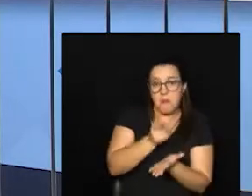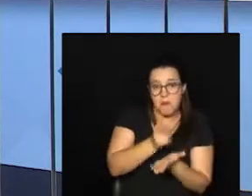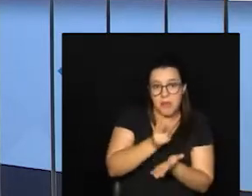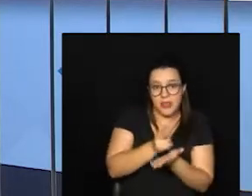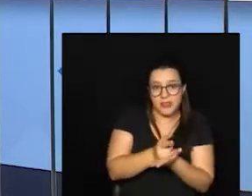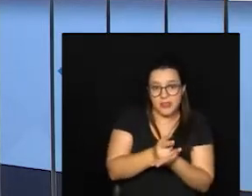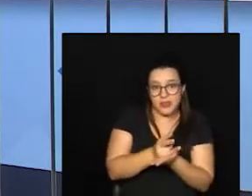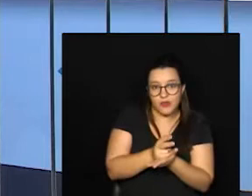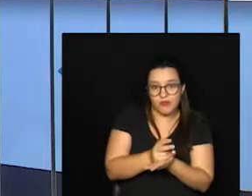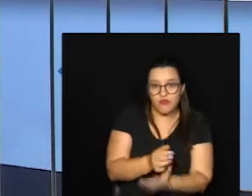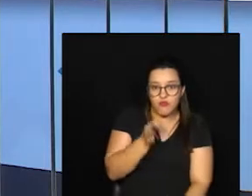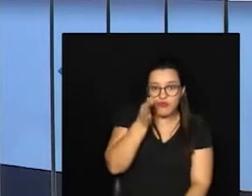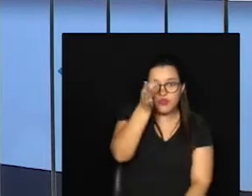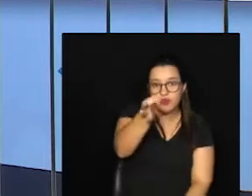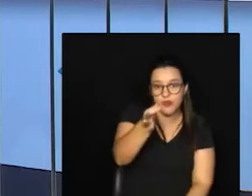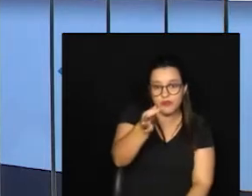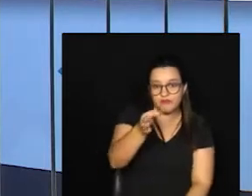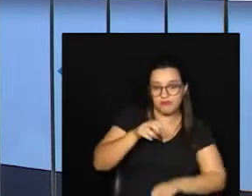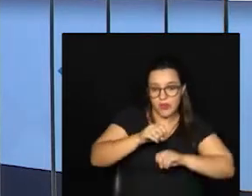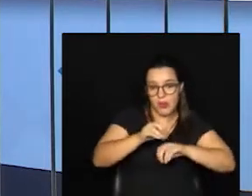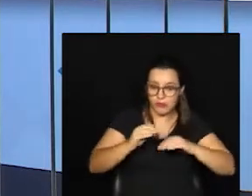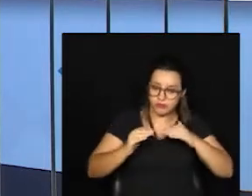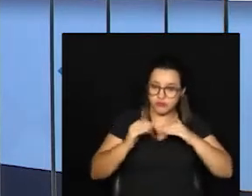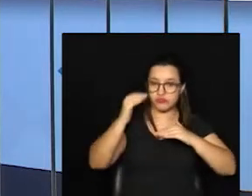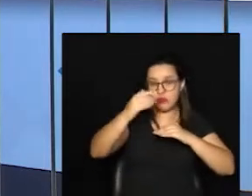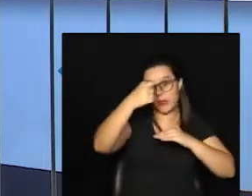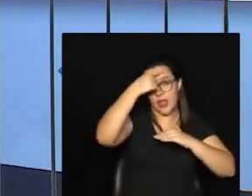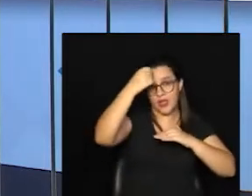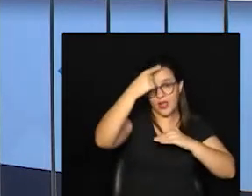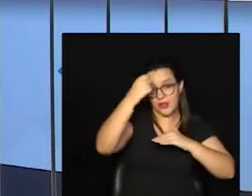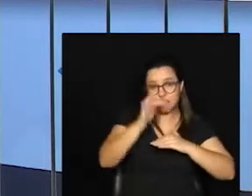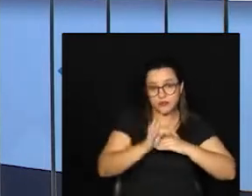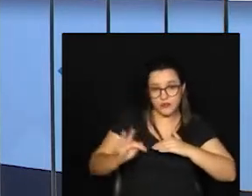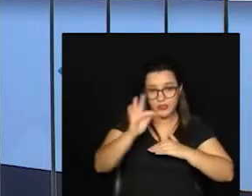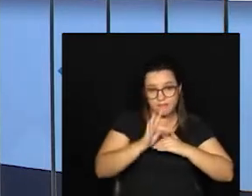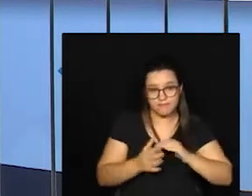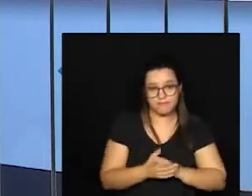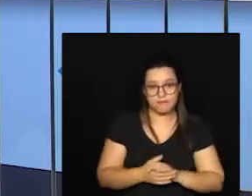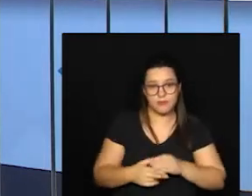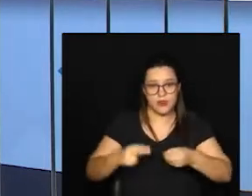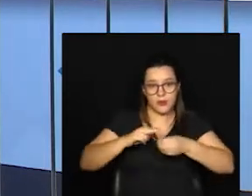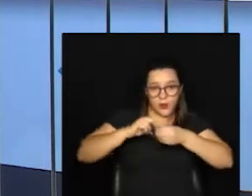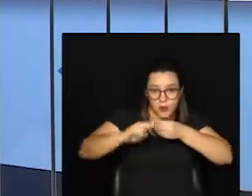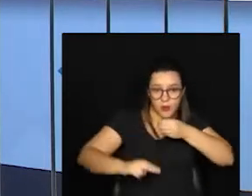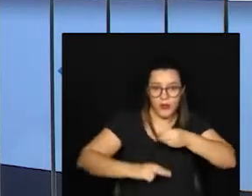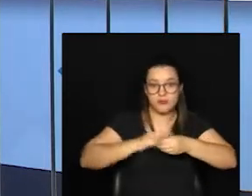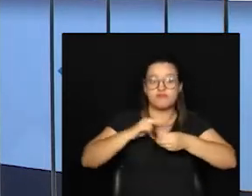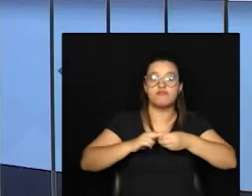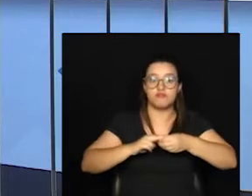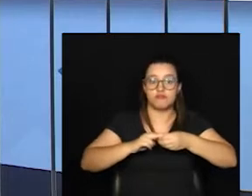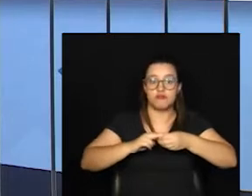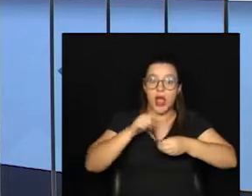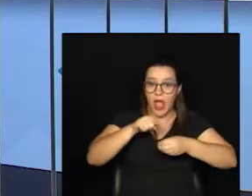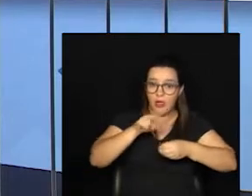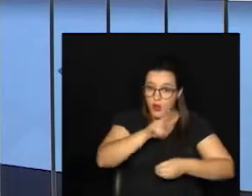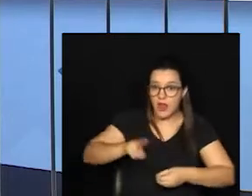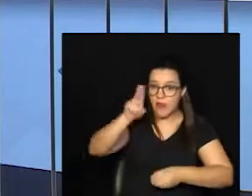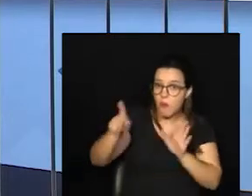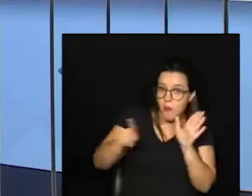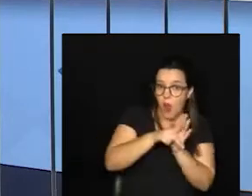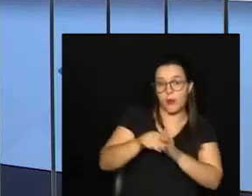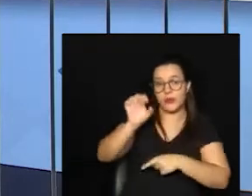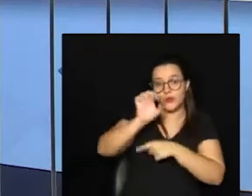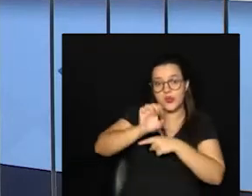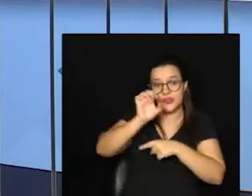ensino superior. E aí a Unesp, que é uma faculdade, uma universidade estadual,